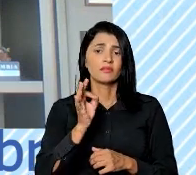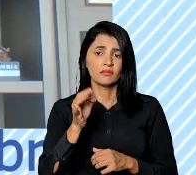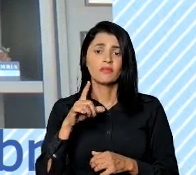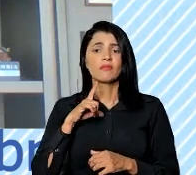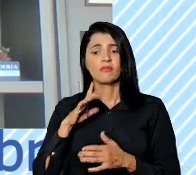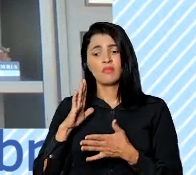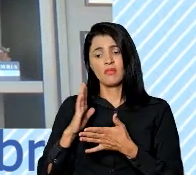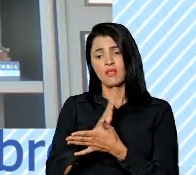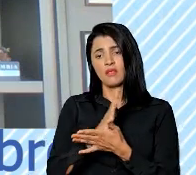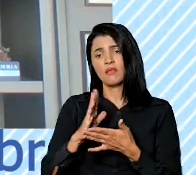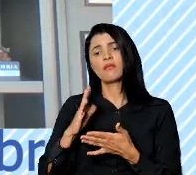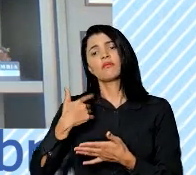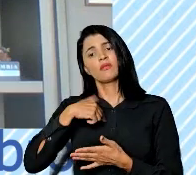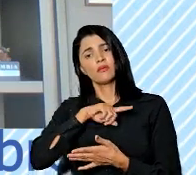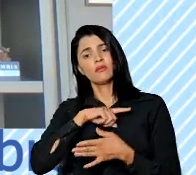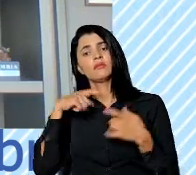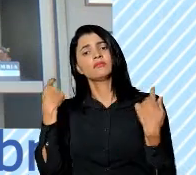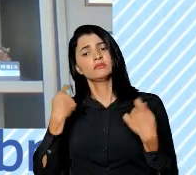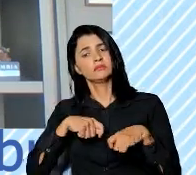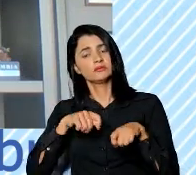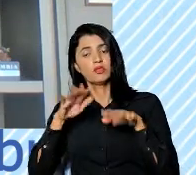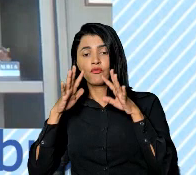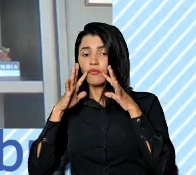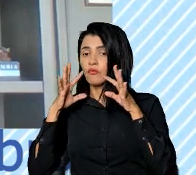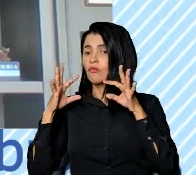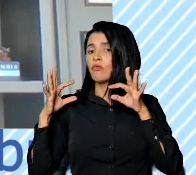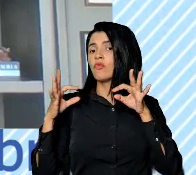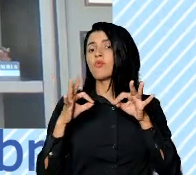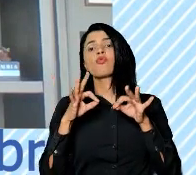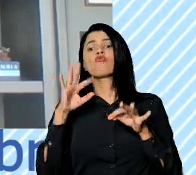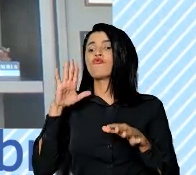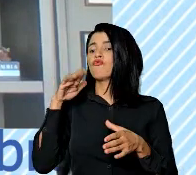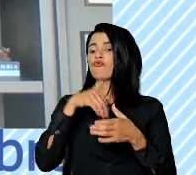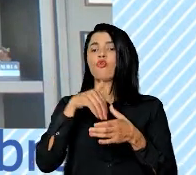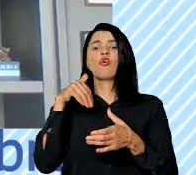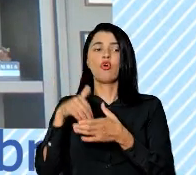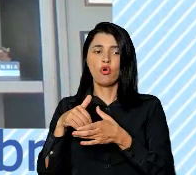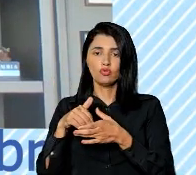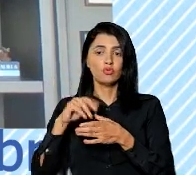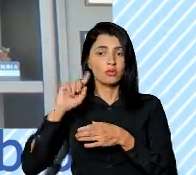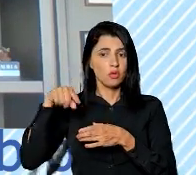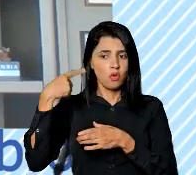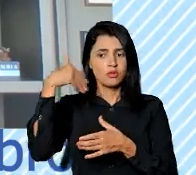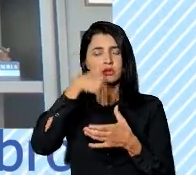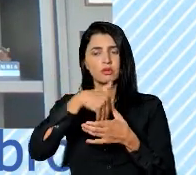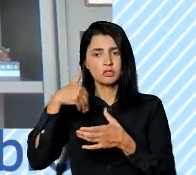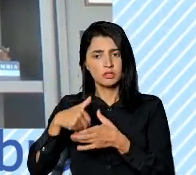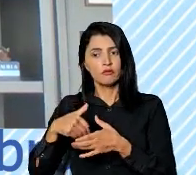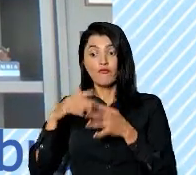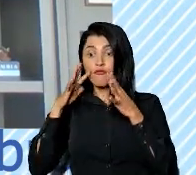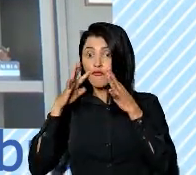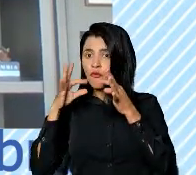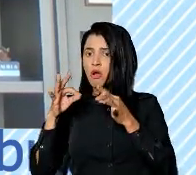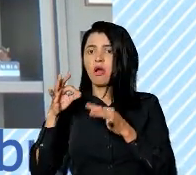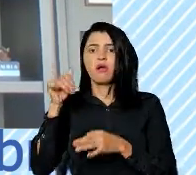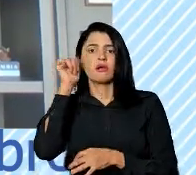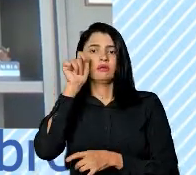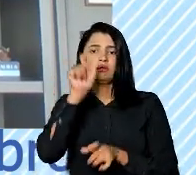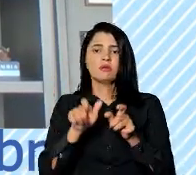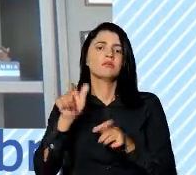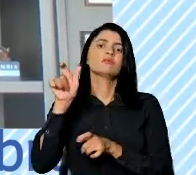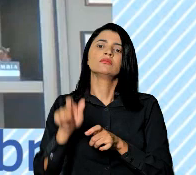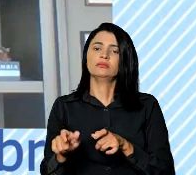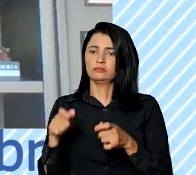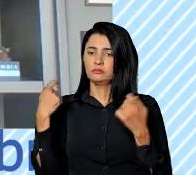alguma, nós precisamos concentrar os nossos votos na próxima eleição para as mulheres. É preciso,